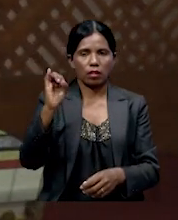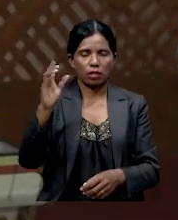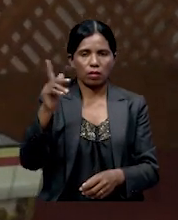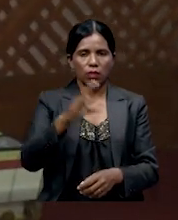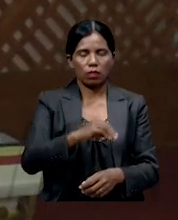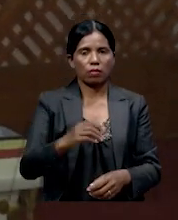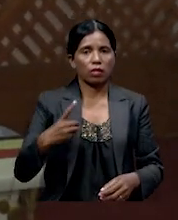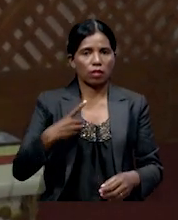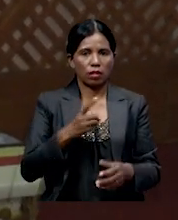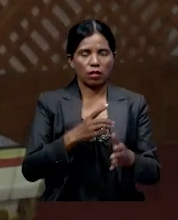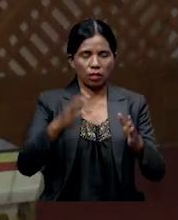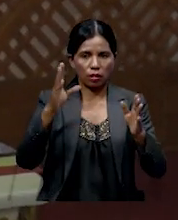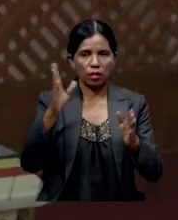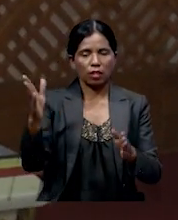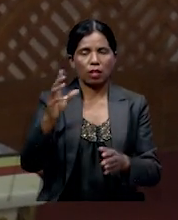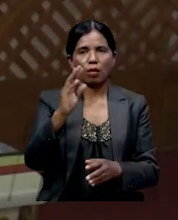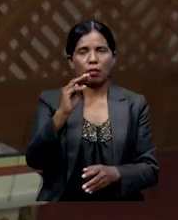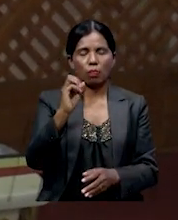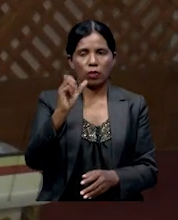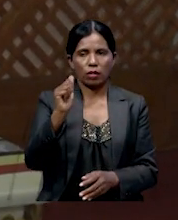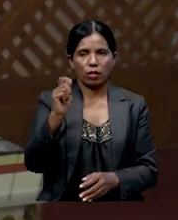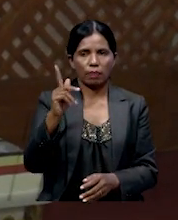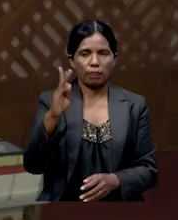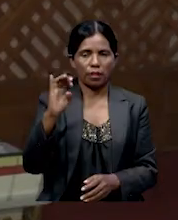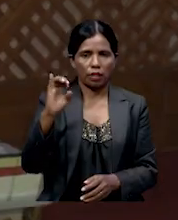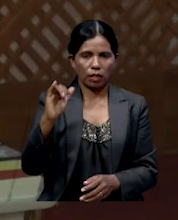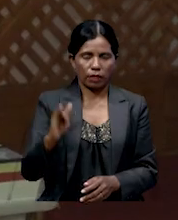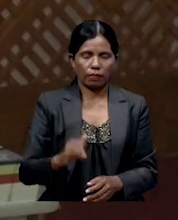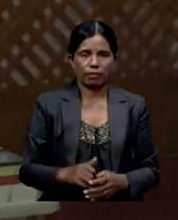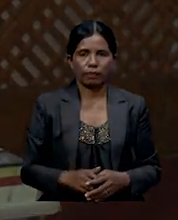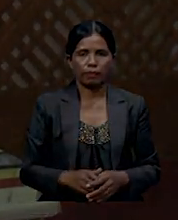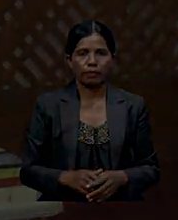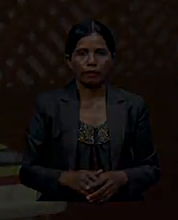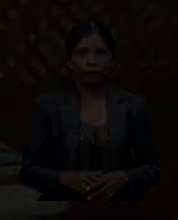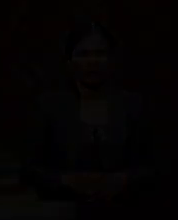Timor-Leste nian e a Moçambique. Adere tu Ximenes, bem-vinda Ximenes, Tiemen.